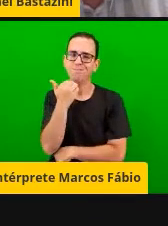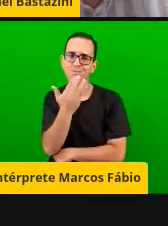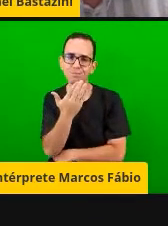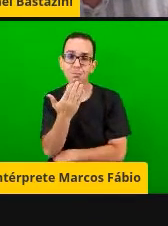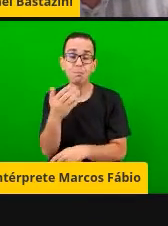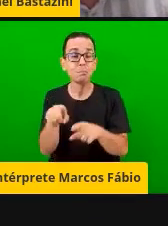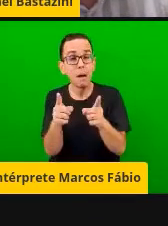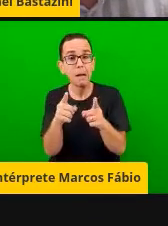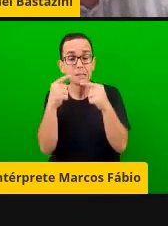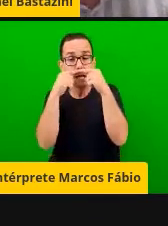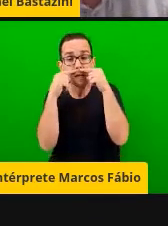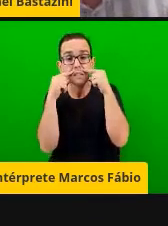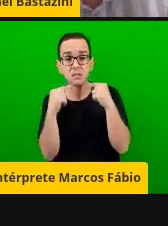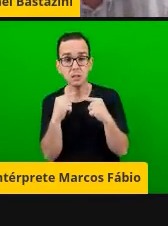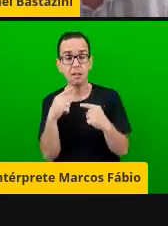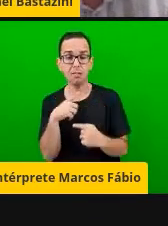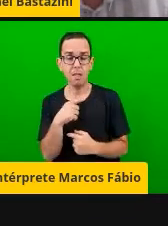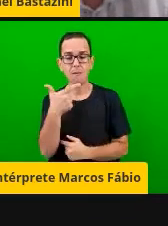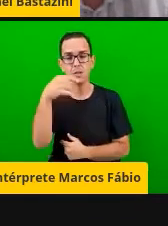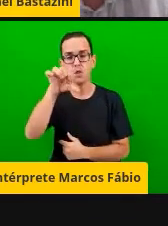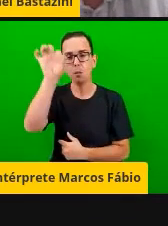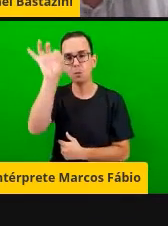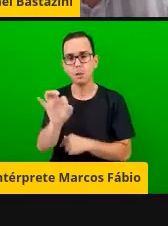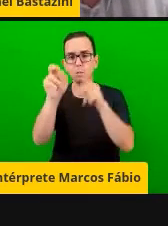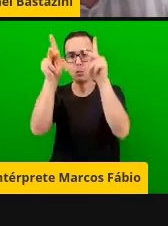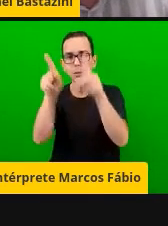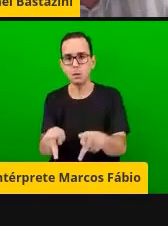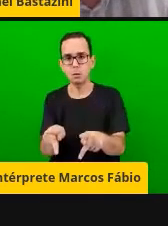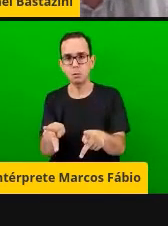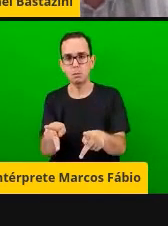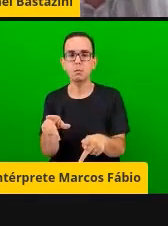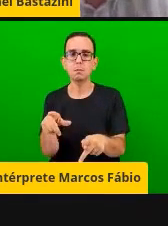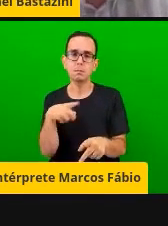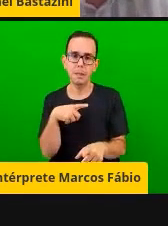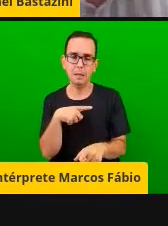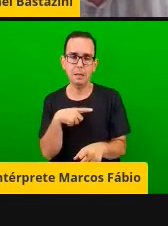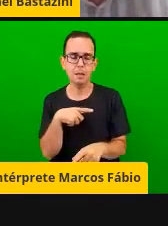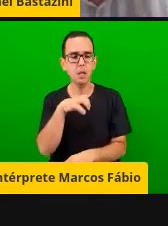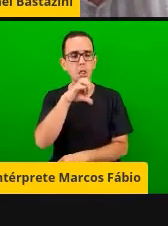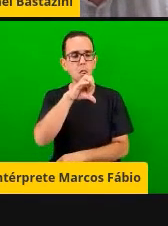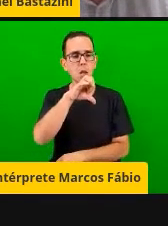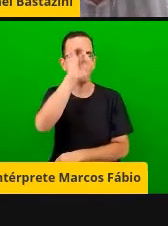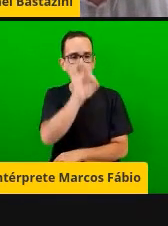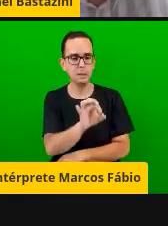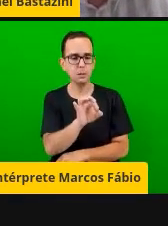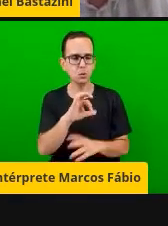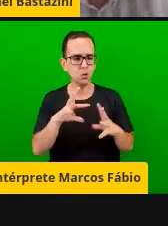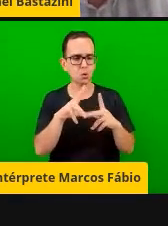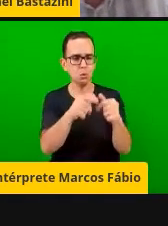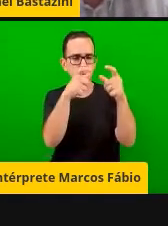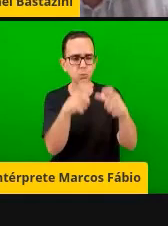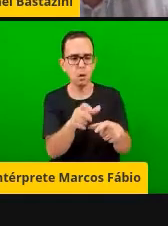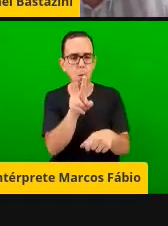chinês, então, concentrar 29% da população mundial, apenas 9% das terras